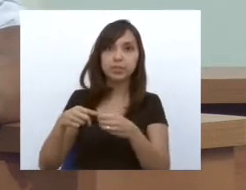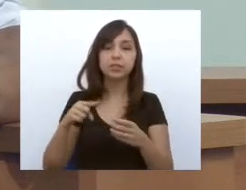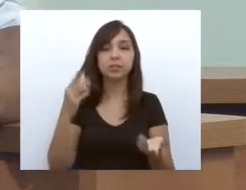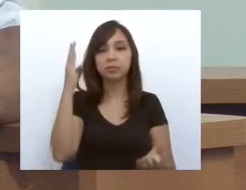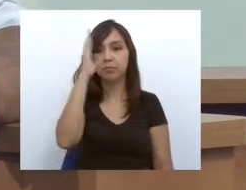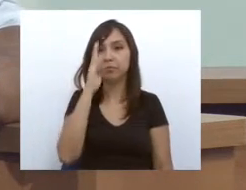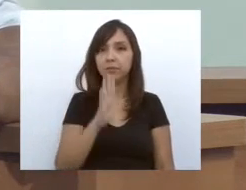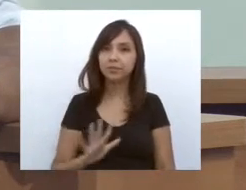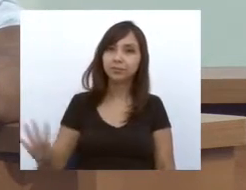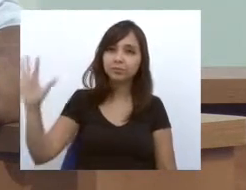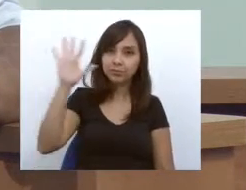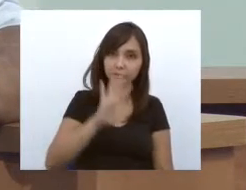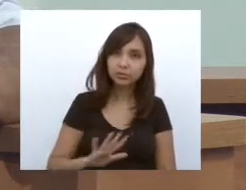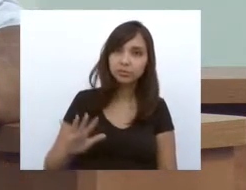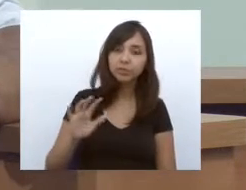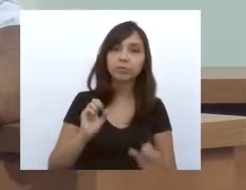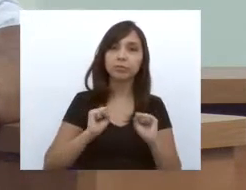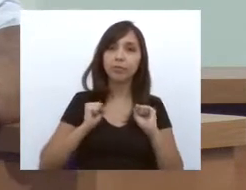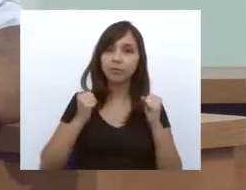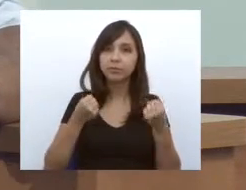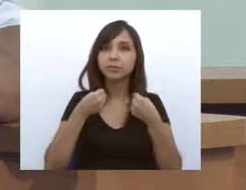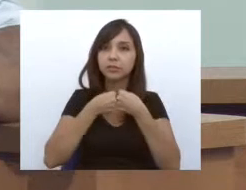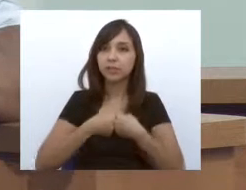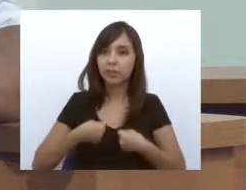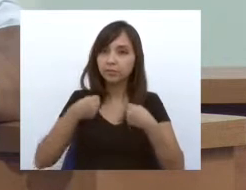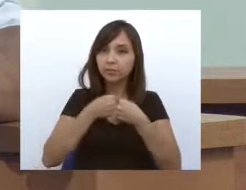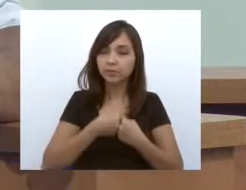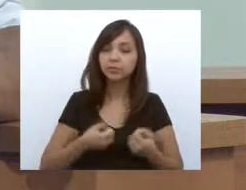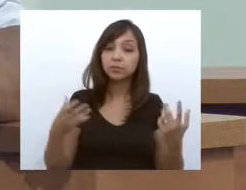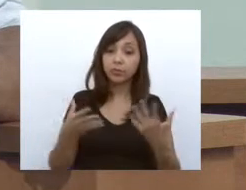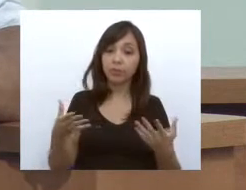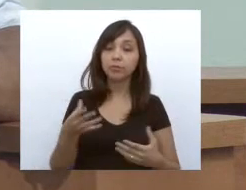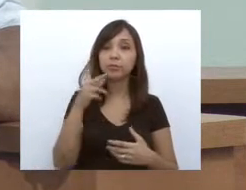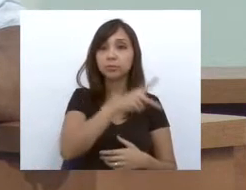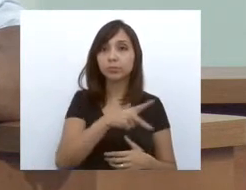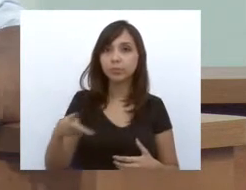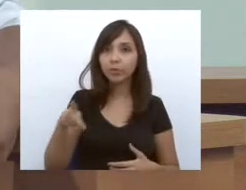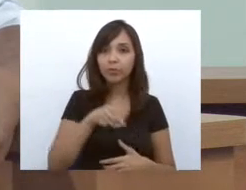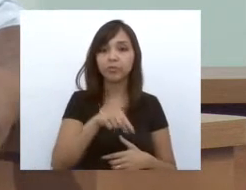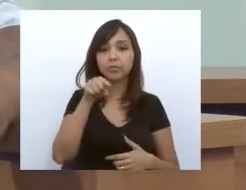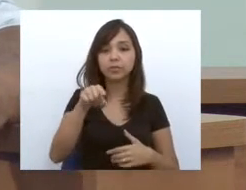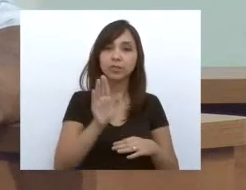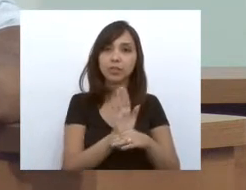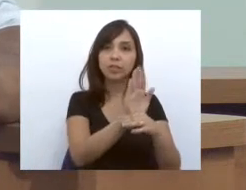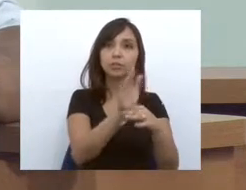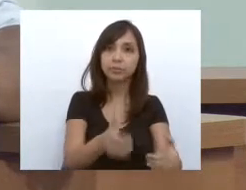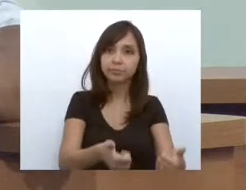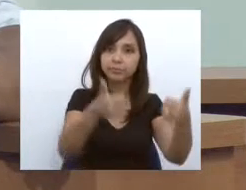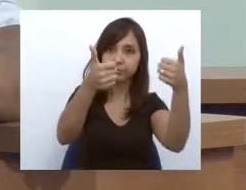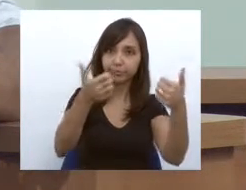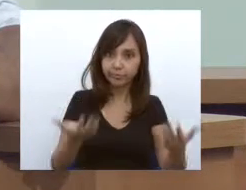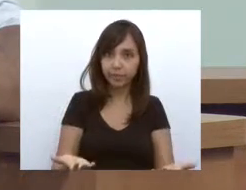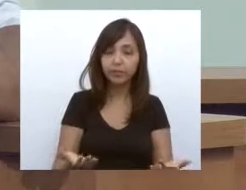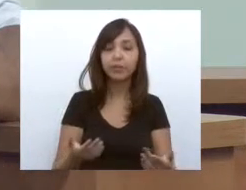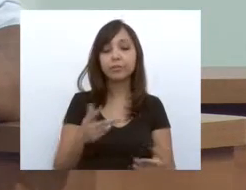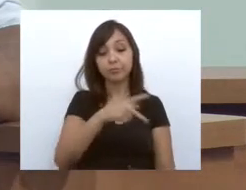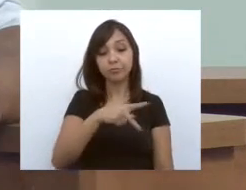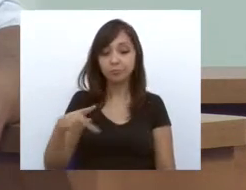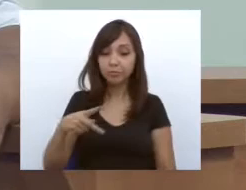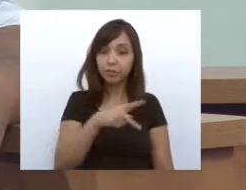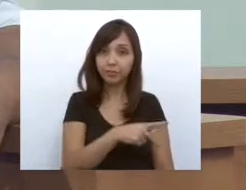Brasil todo, a luta que faz os professores para melhorar a qualidade de ensino. Os